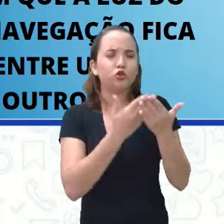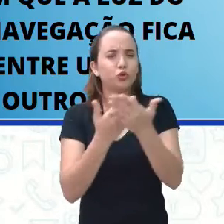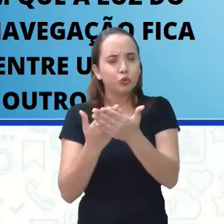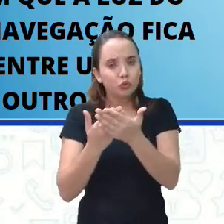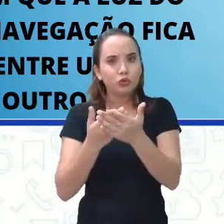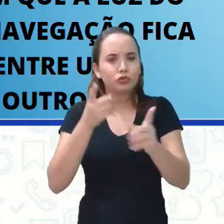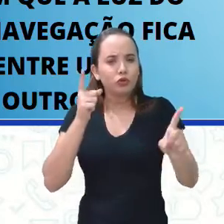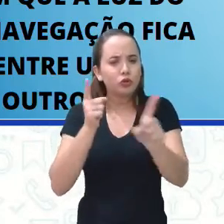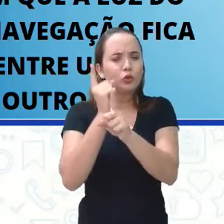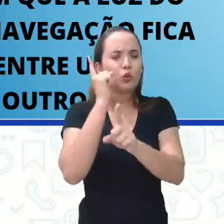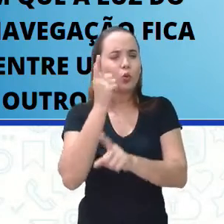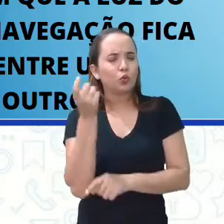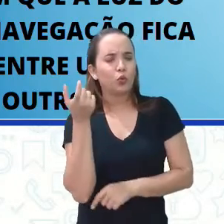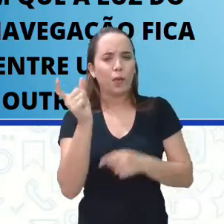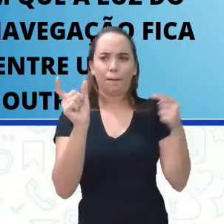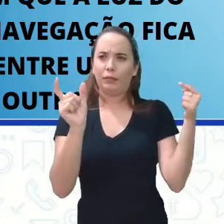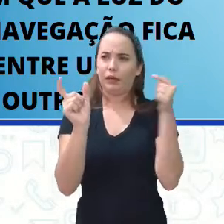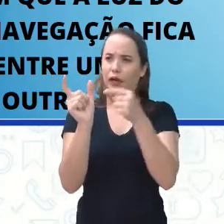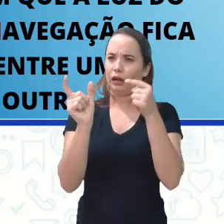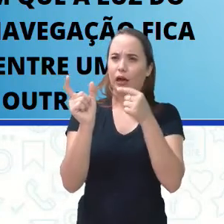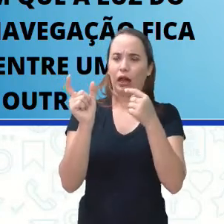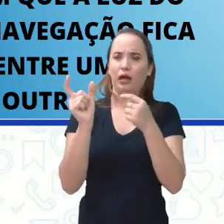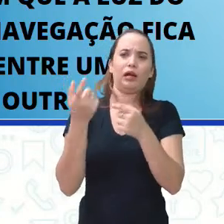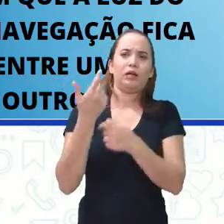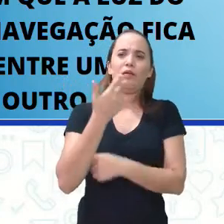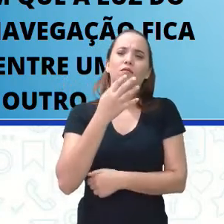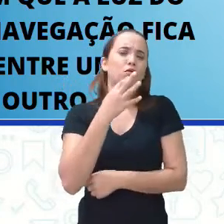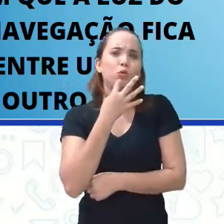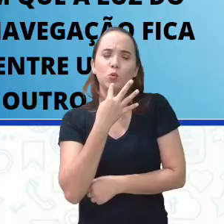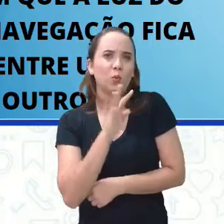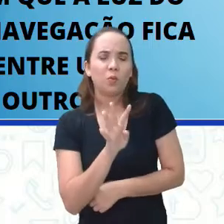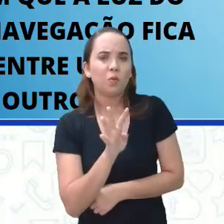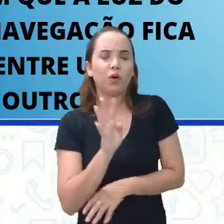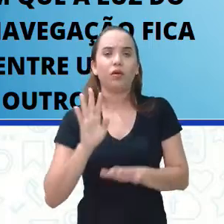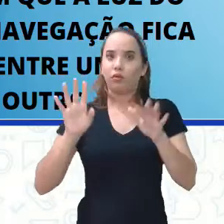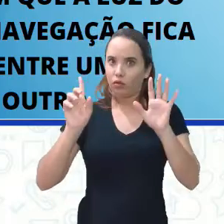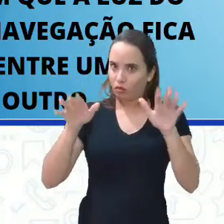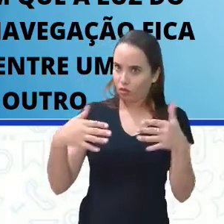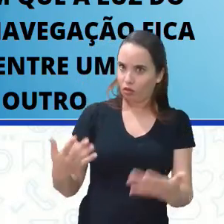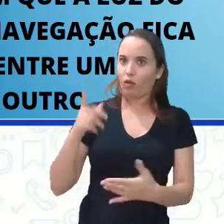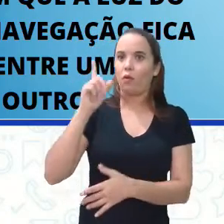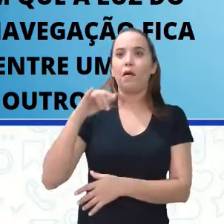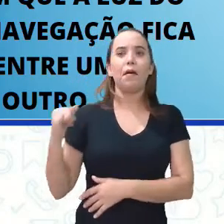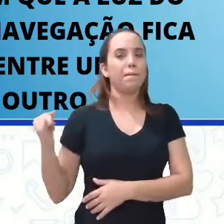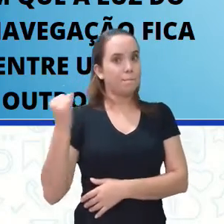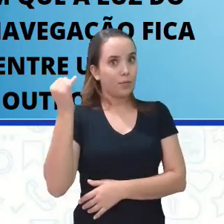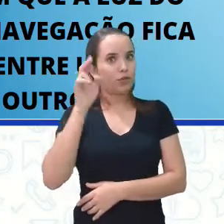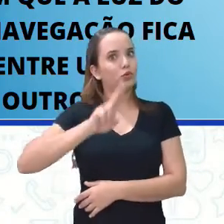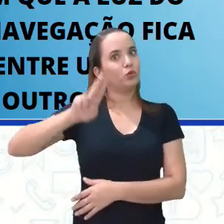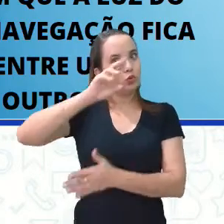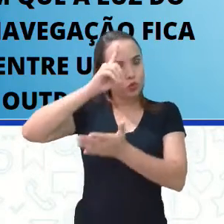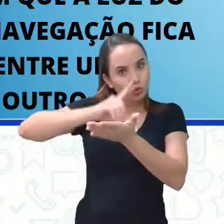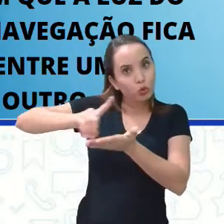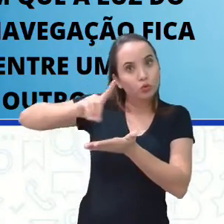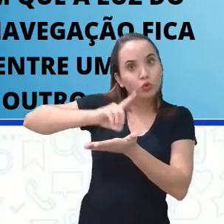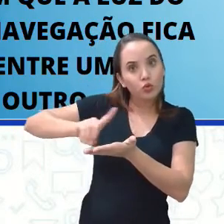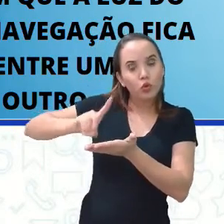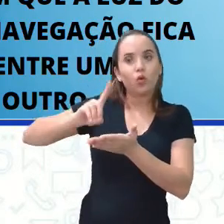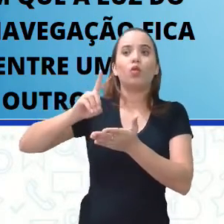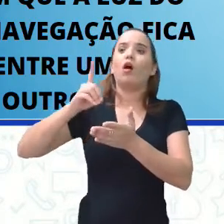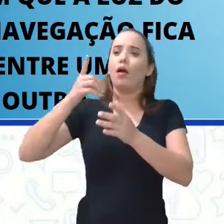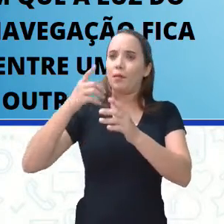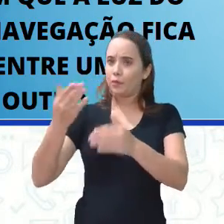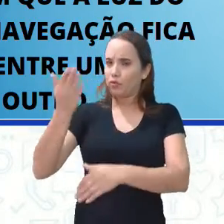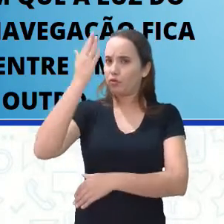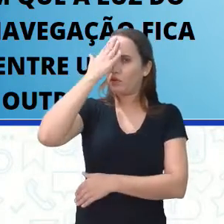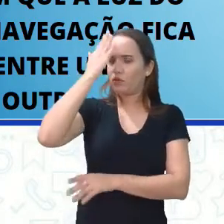o significado. E a gente vai ver qual o melhor significado que tem a ver com o que a gente está falando. Veja